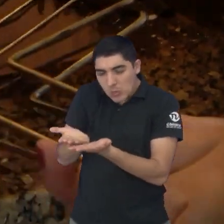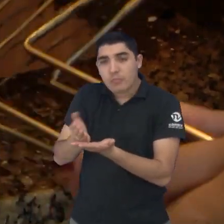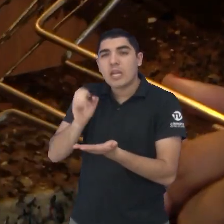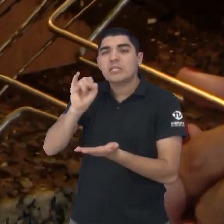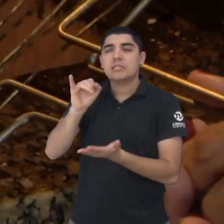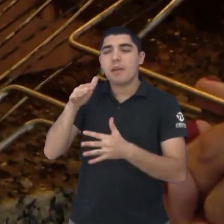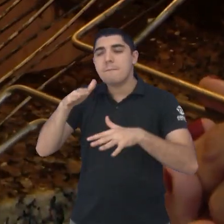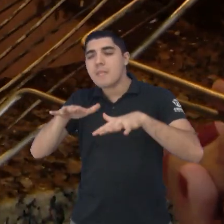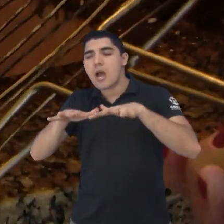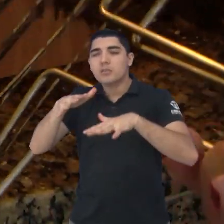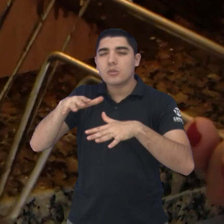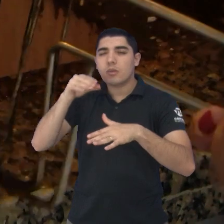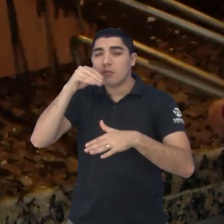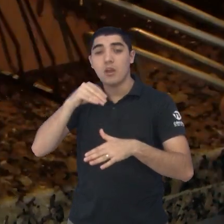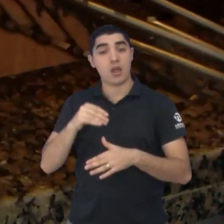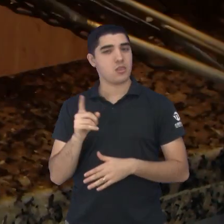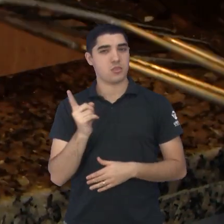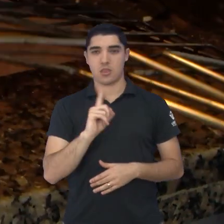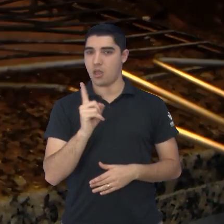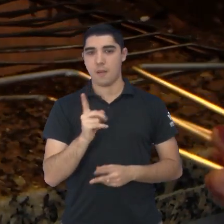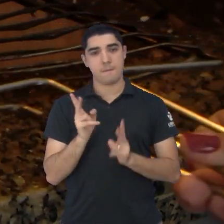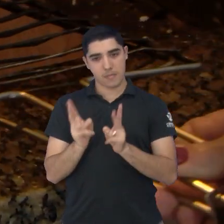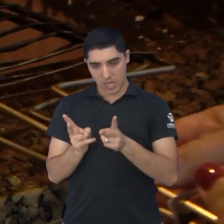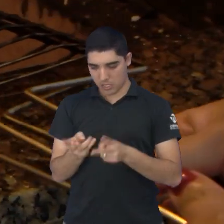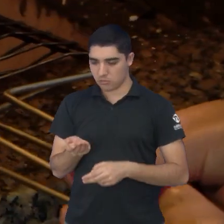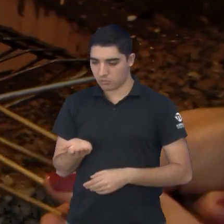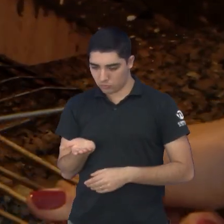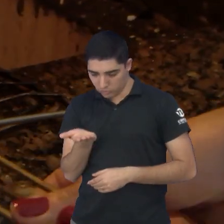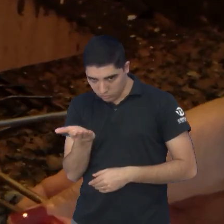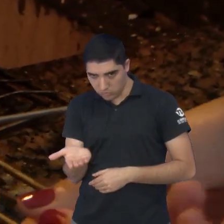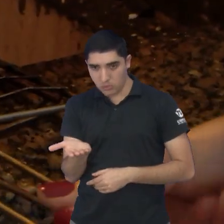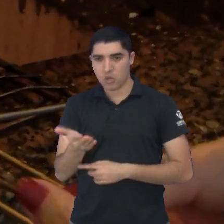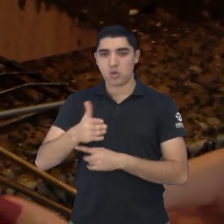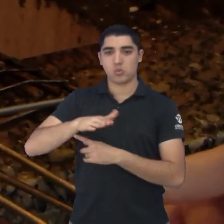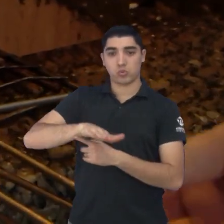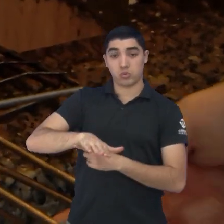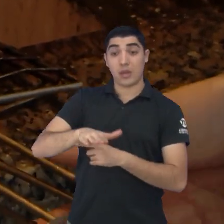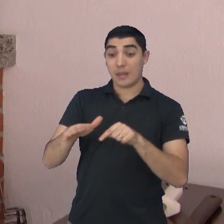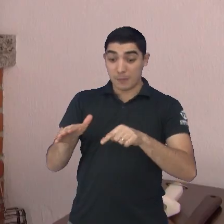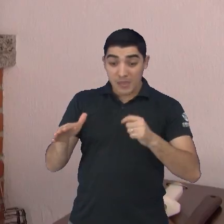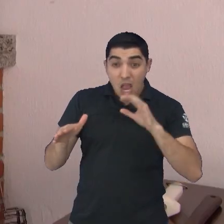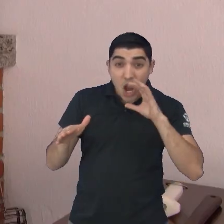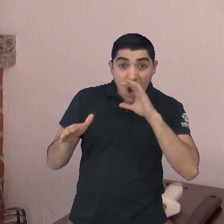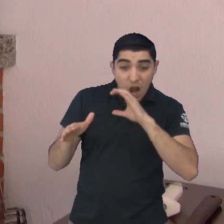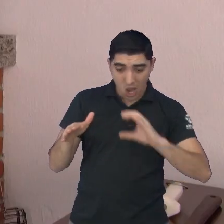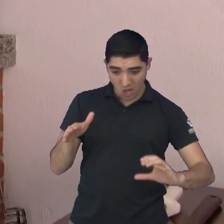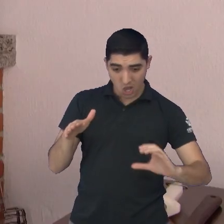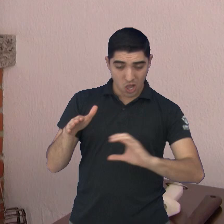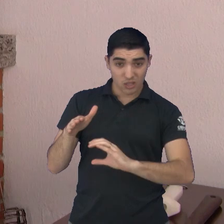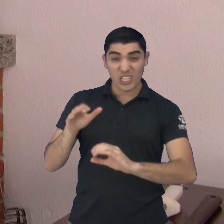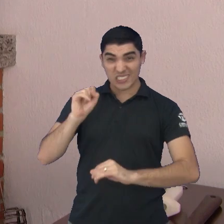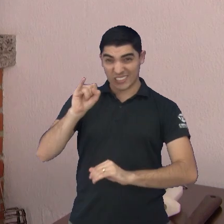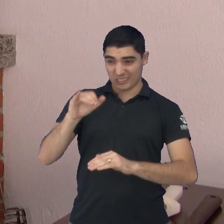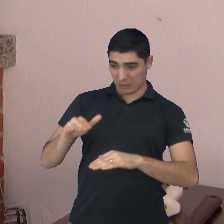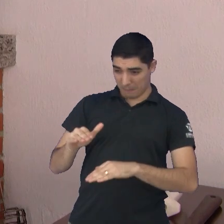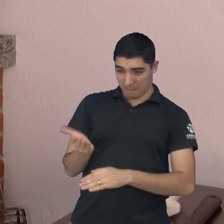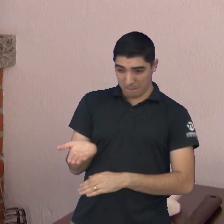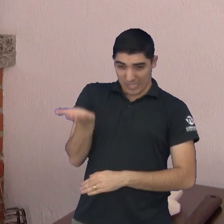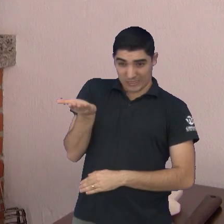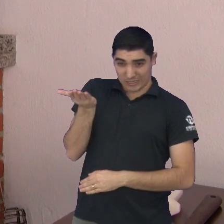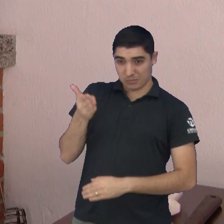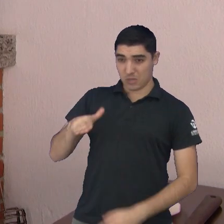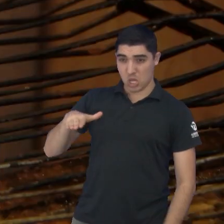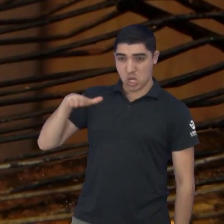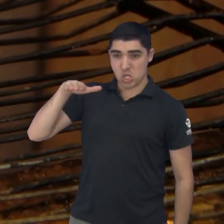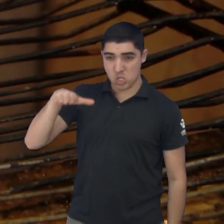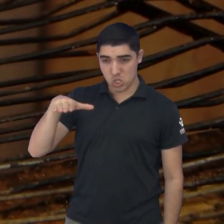pouquinho mais alto? Não, você tem que tirar essa primeiro sair. Tem que estar quente a churrasqueira, você não pode colocar aqui em cima, não. O que acontece? A parte de cima está